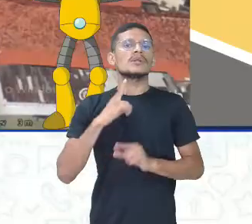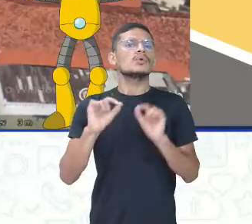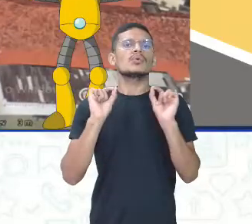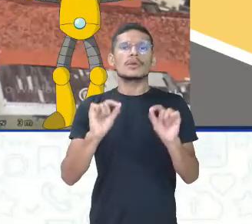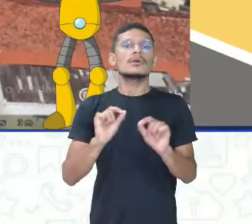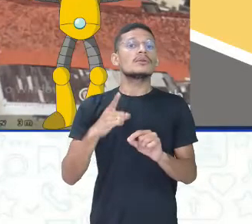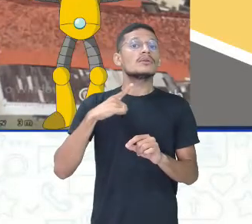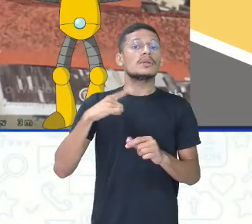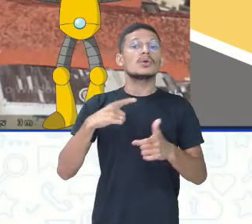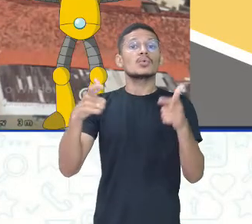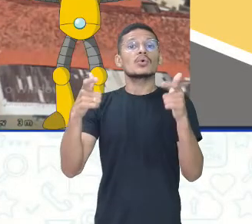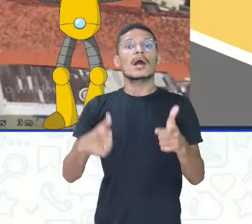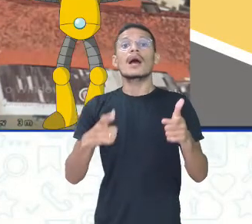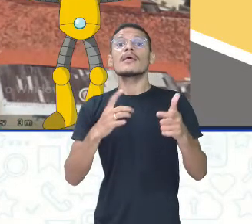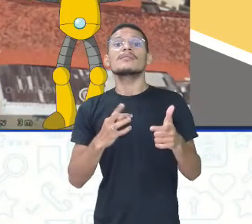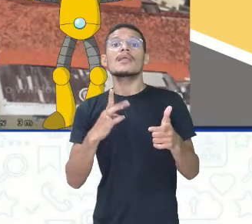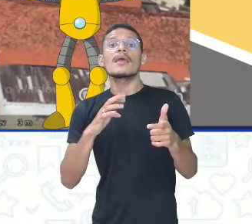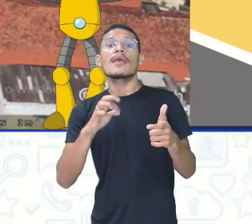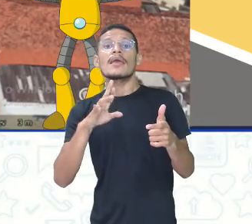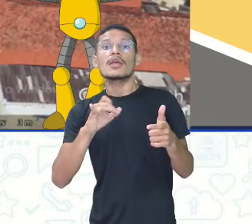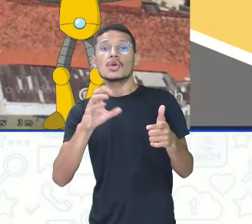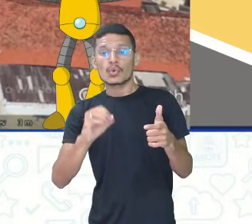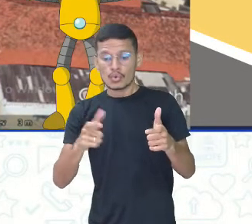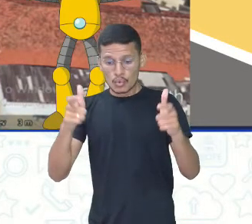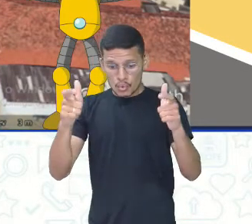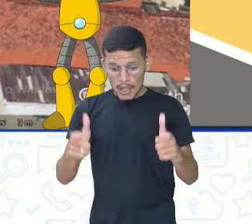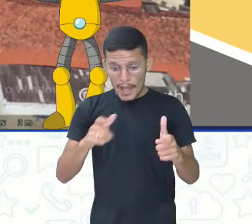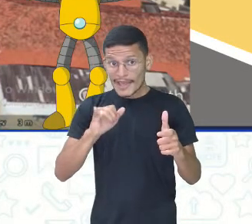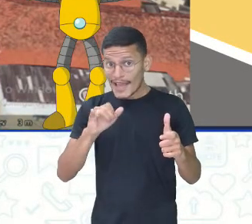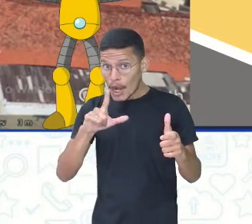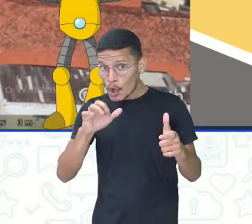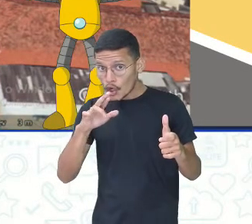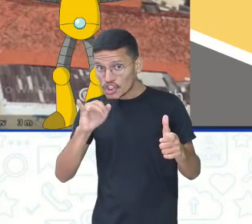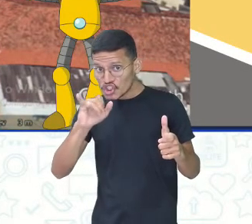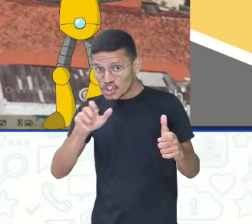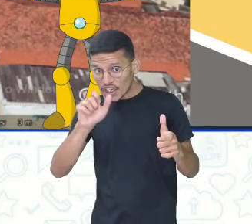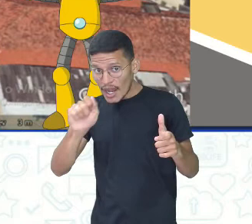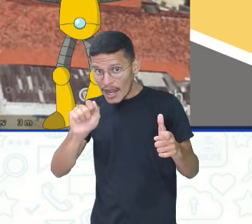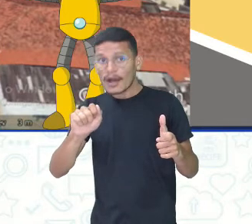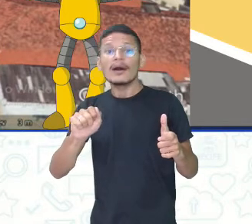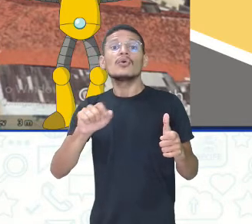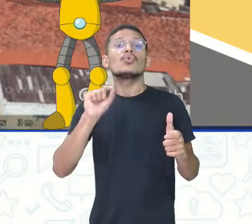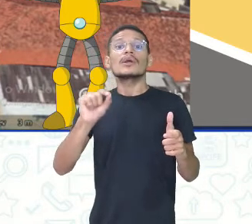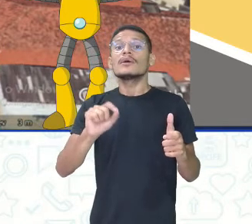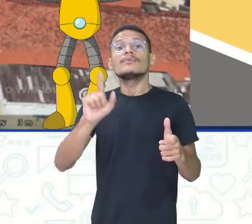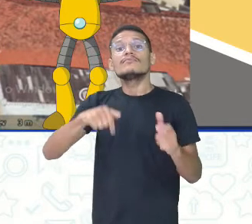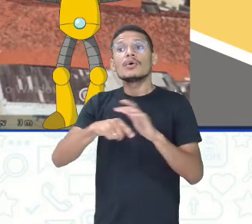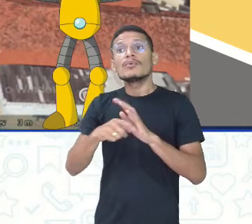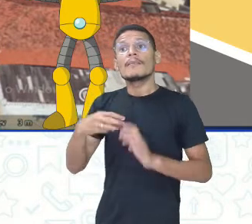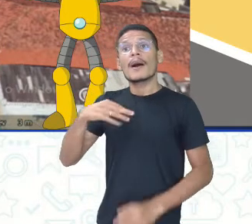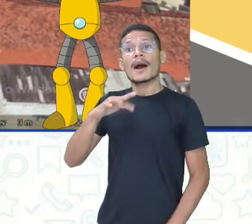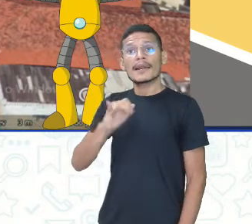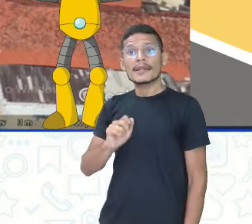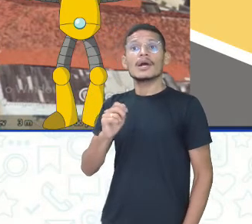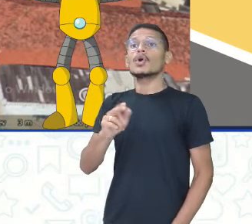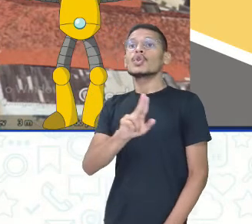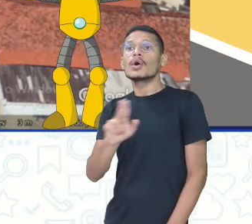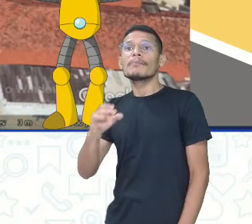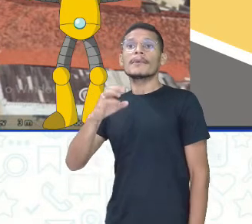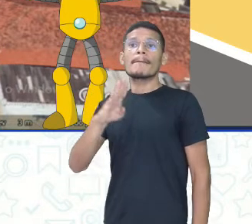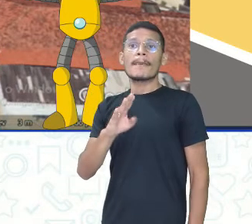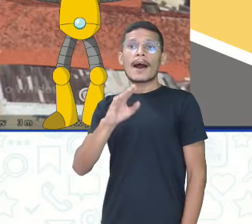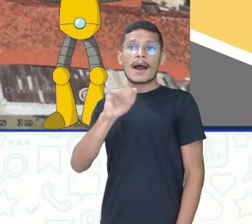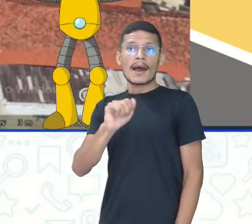o terreiro, né, da Ialorixá Maria de Lourdes da Silva, né, que ficou conhecida como Badia. É a Casa